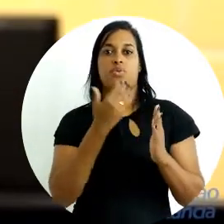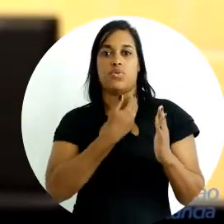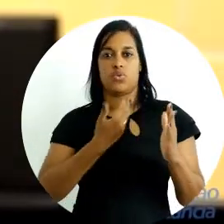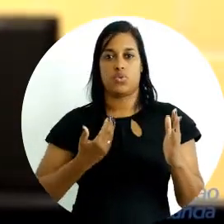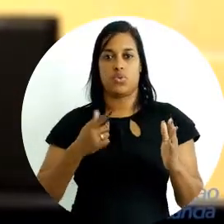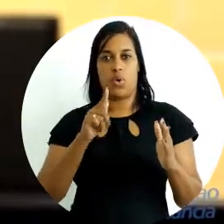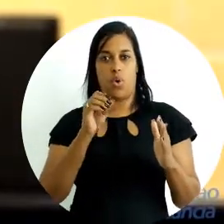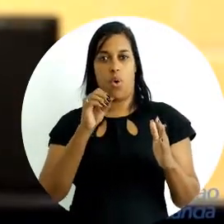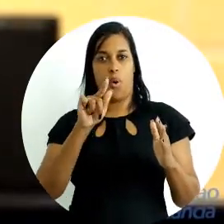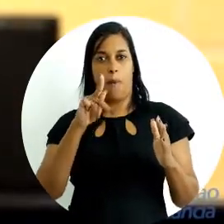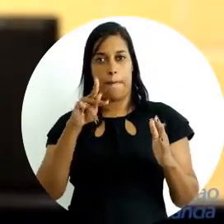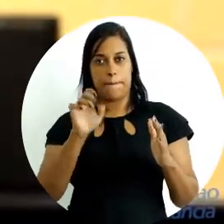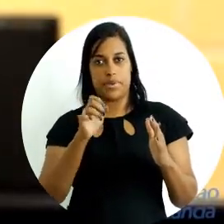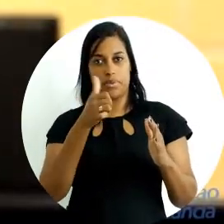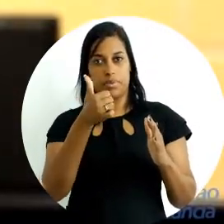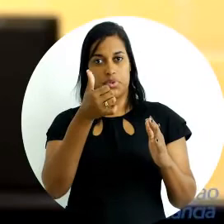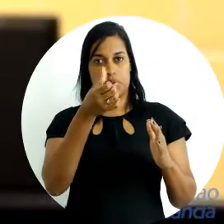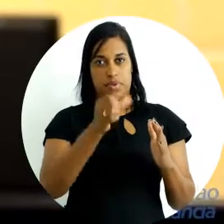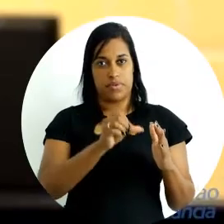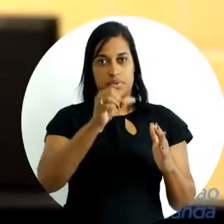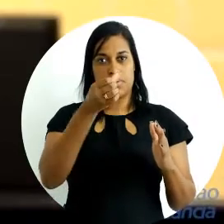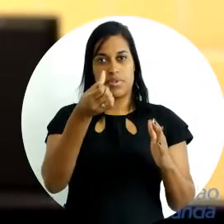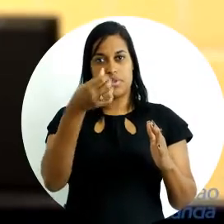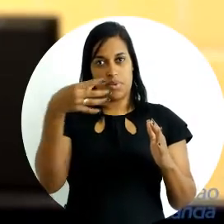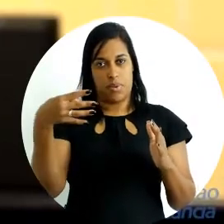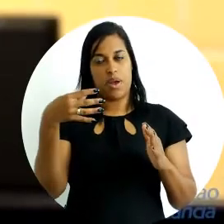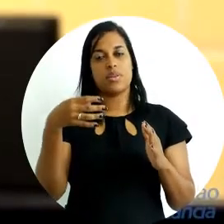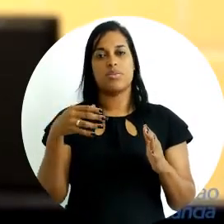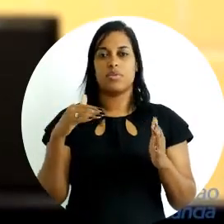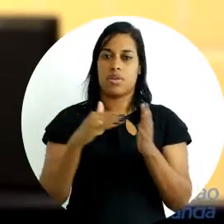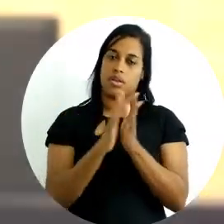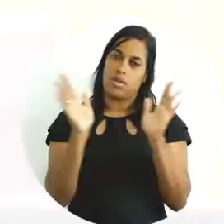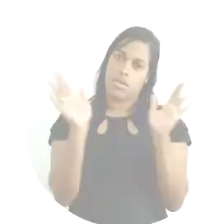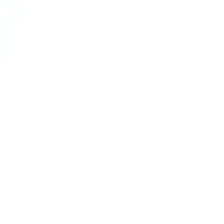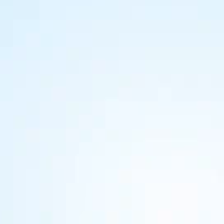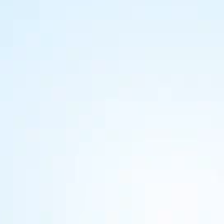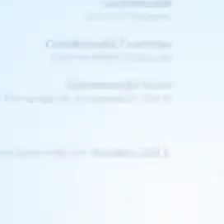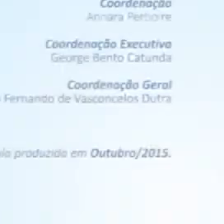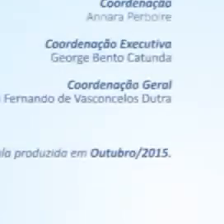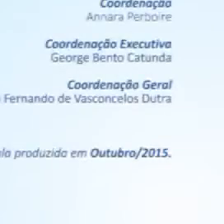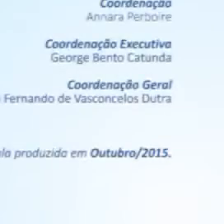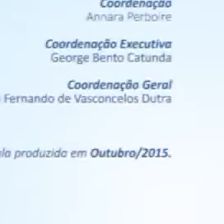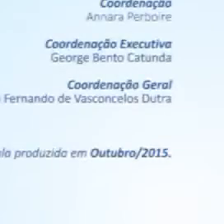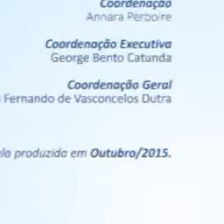os impactos do golpe de 1964 na educação brasileira. Até lá!